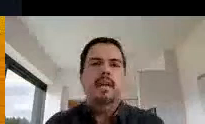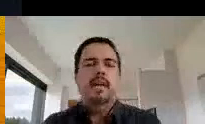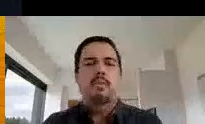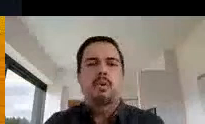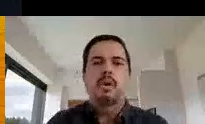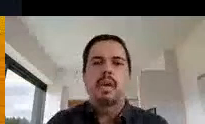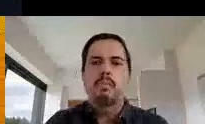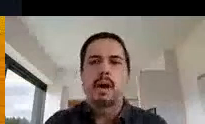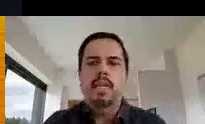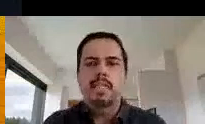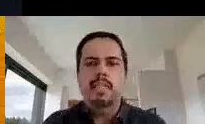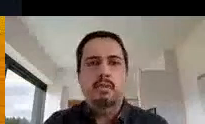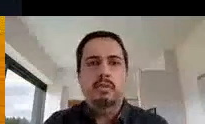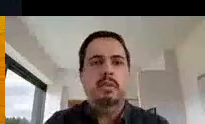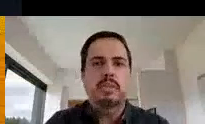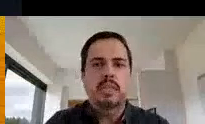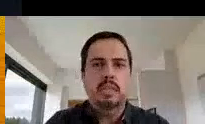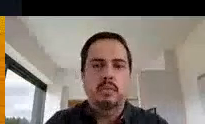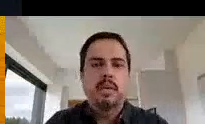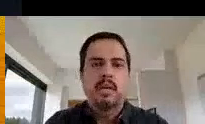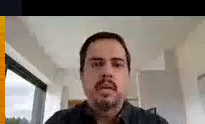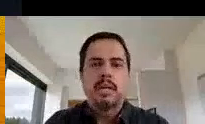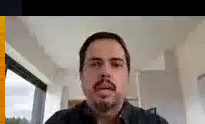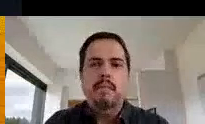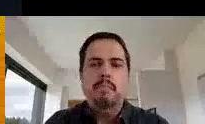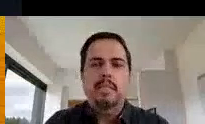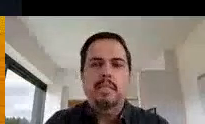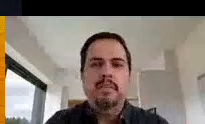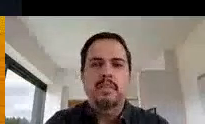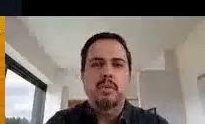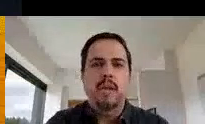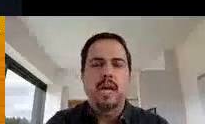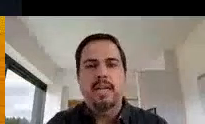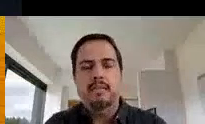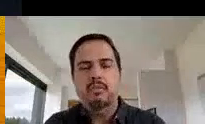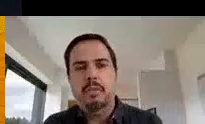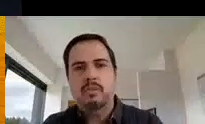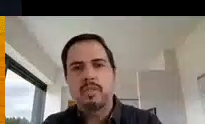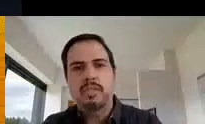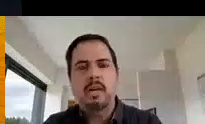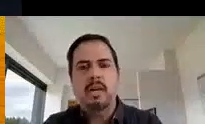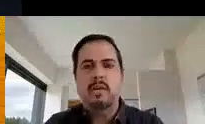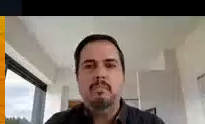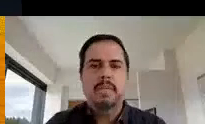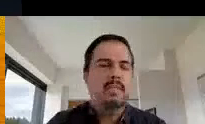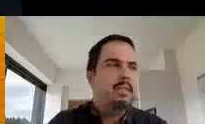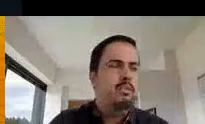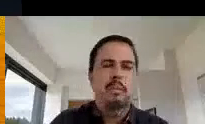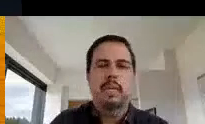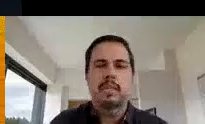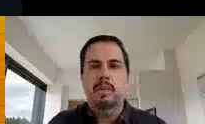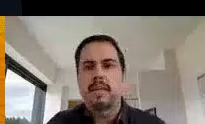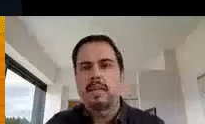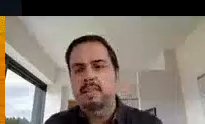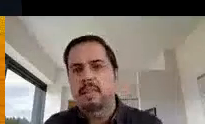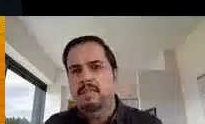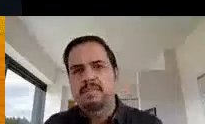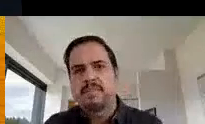clichê aqui de falar qualquer bobagem é transformação digital. Né? A empresa que vende online é transformação digital, a empresa que entrou